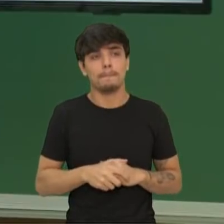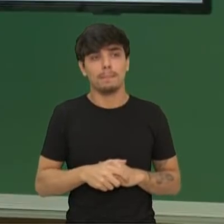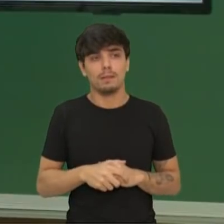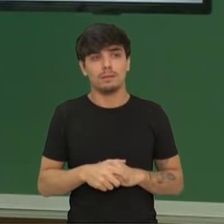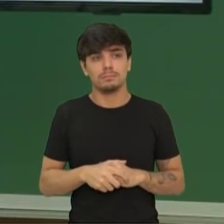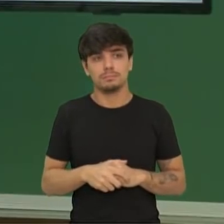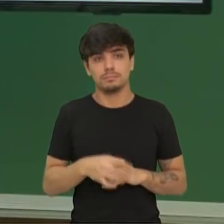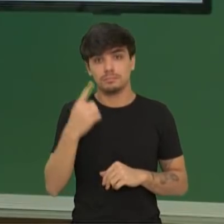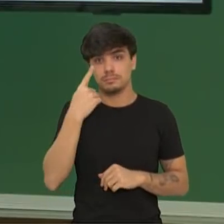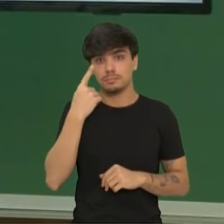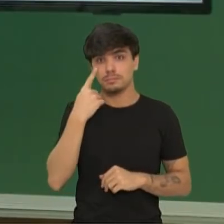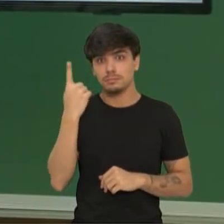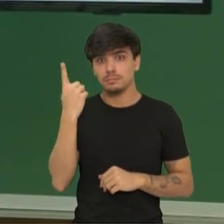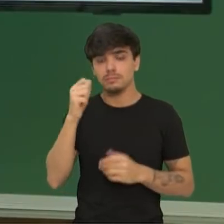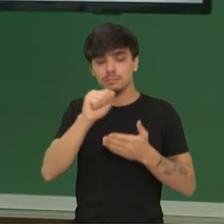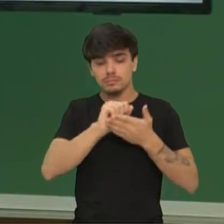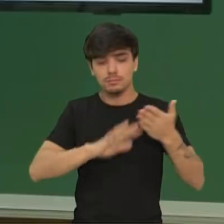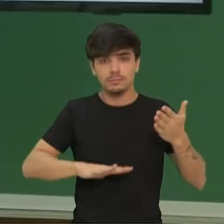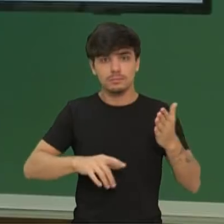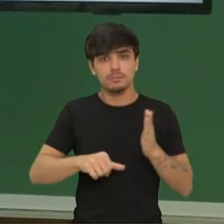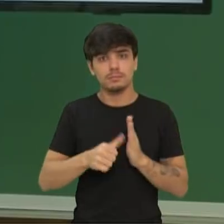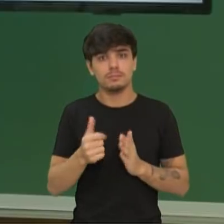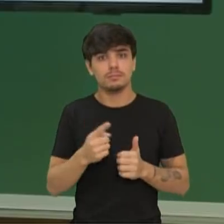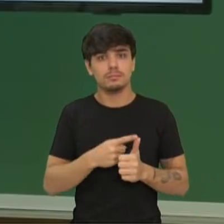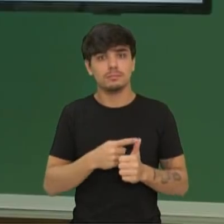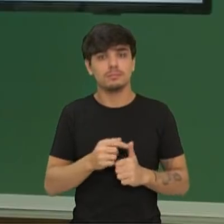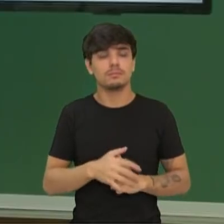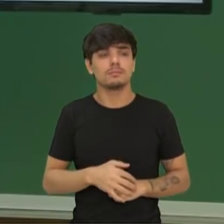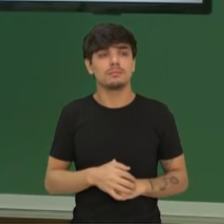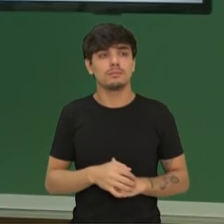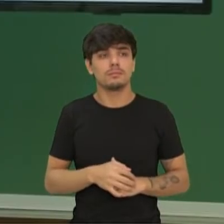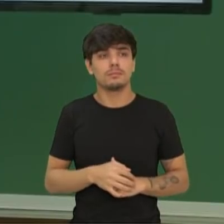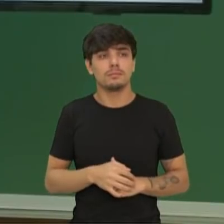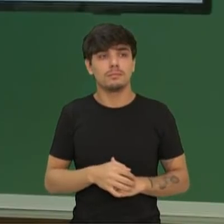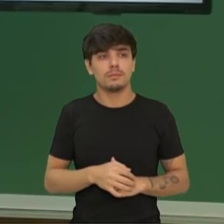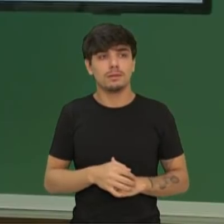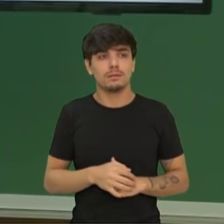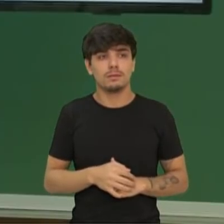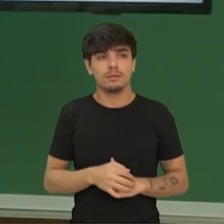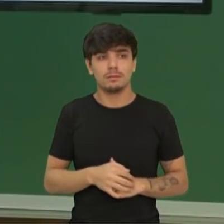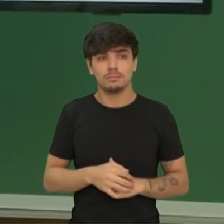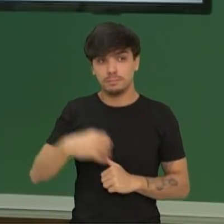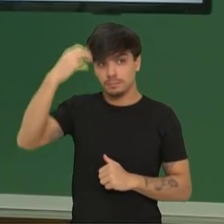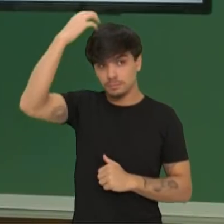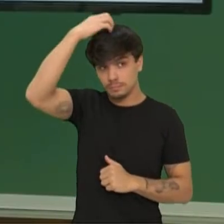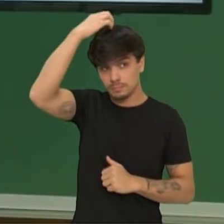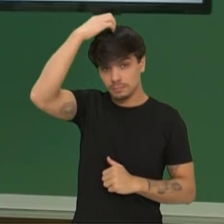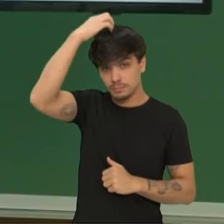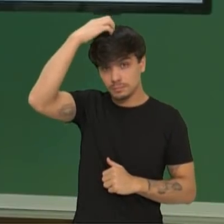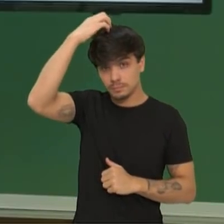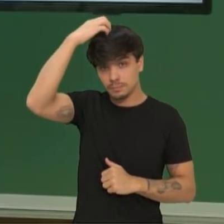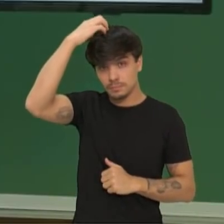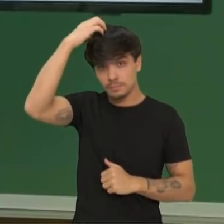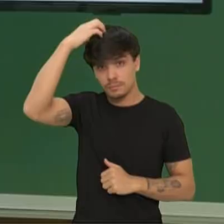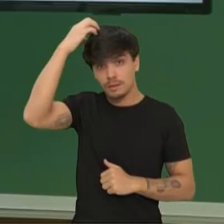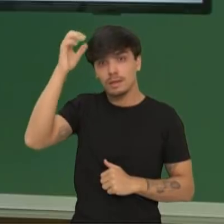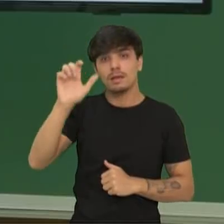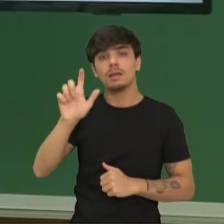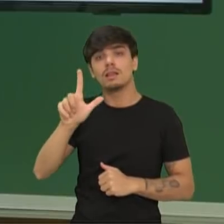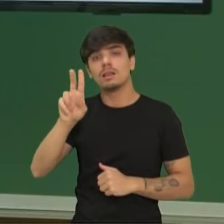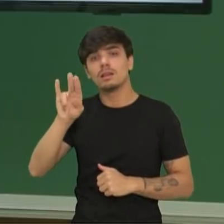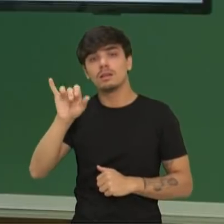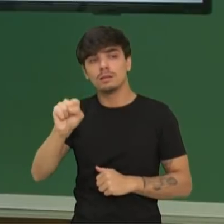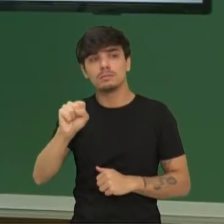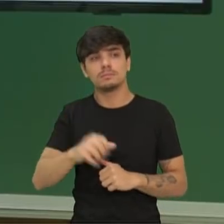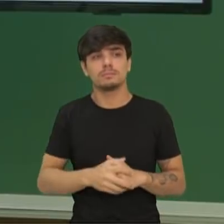Olha lá, vamos para a nossa primeira atividade. Olha o nosso rei de novo, a frase de Luís XIV, L'État